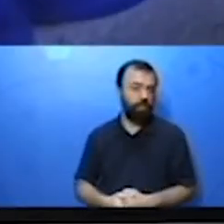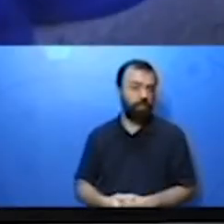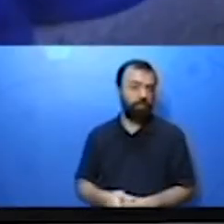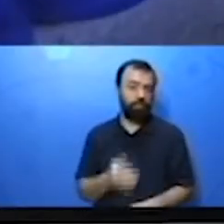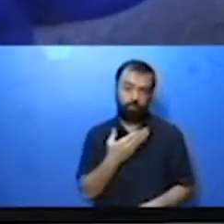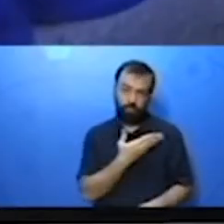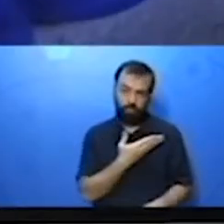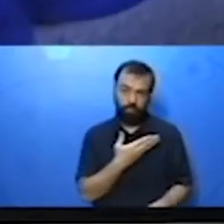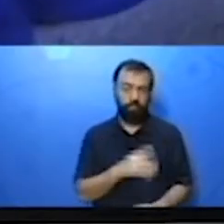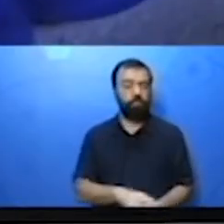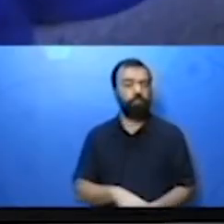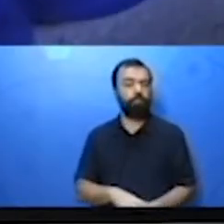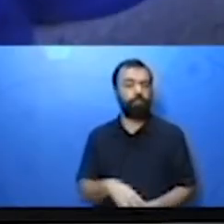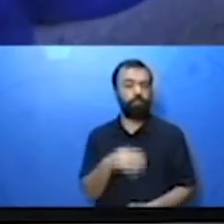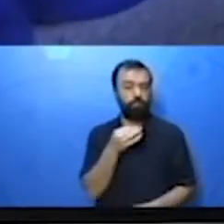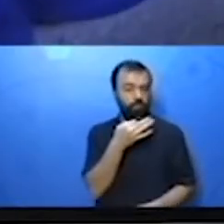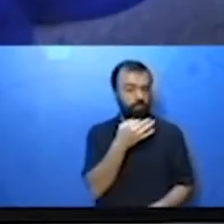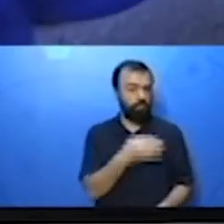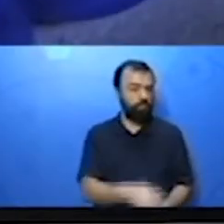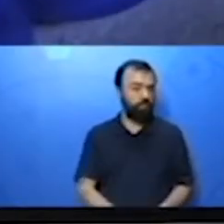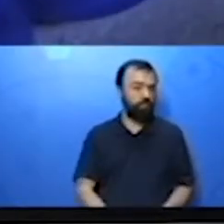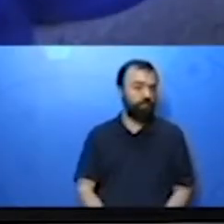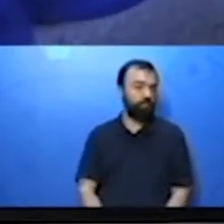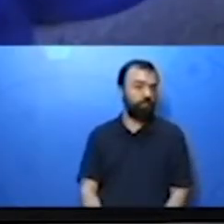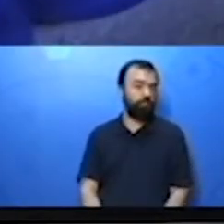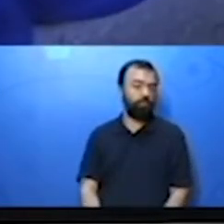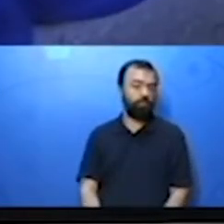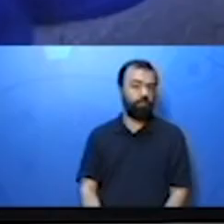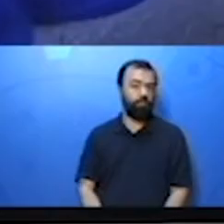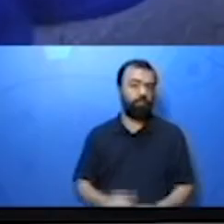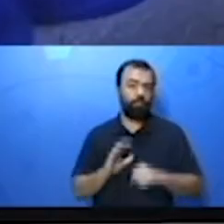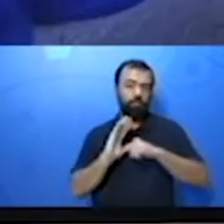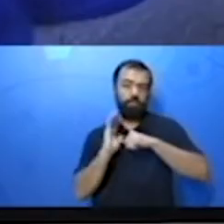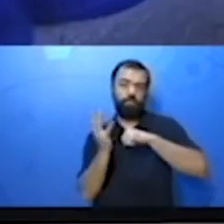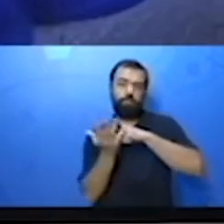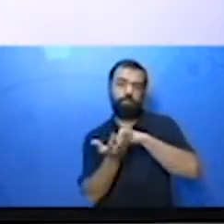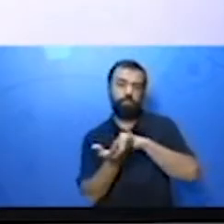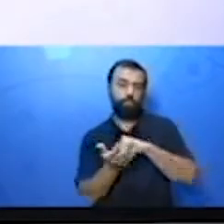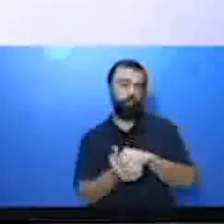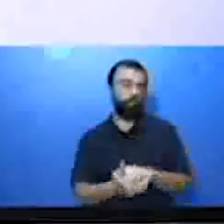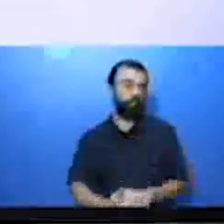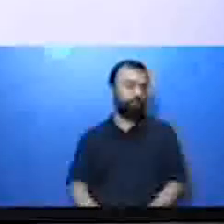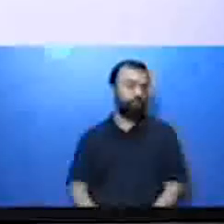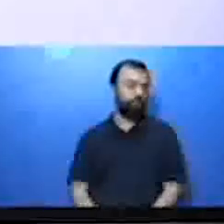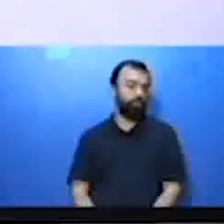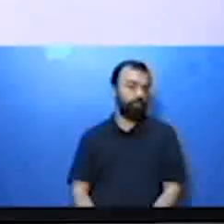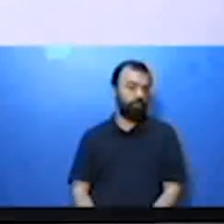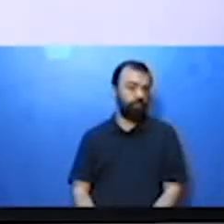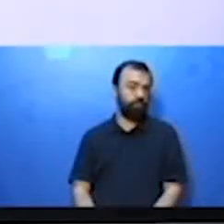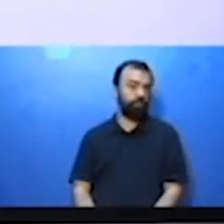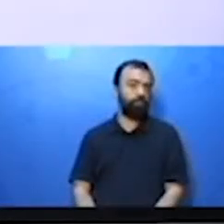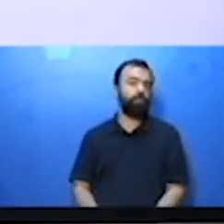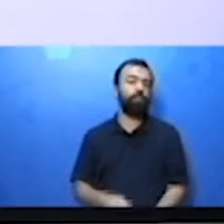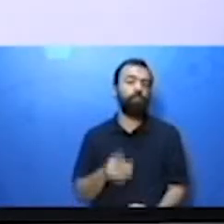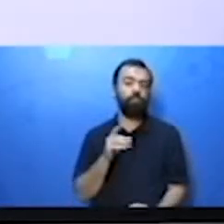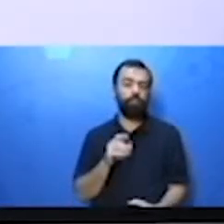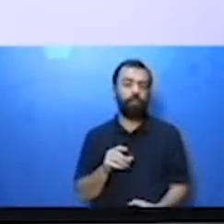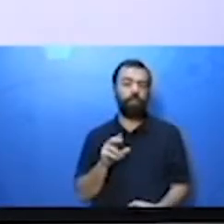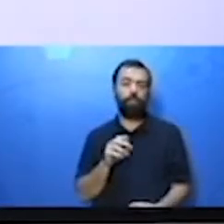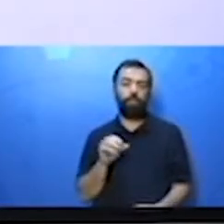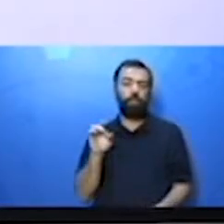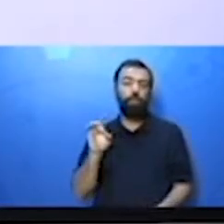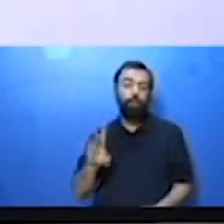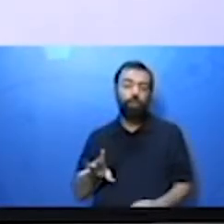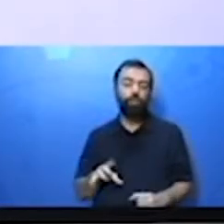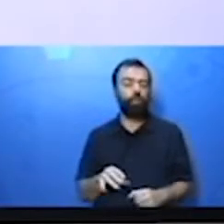Ali a medicação, né? Mostrando a medicação do Covid-19, que deve ser tomada só sob prescrição médica, mais uma